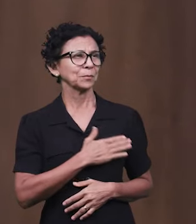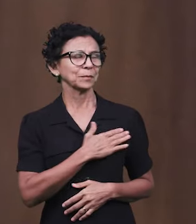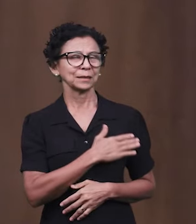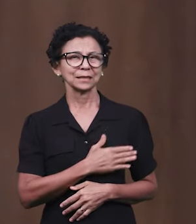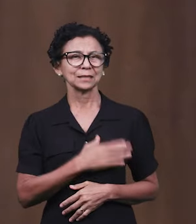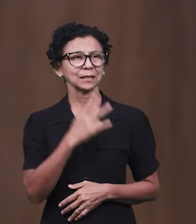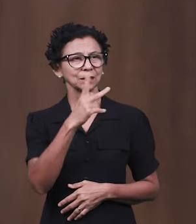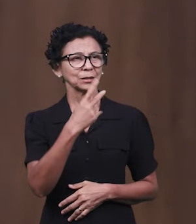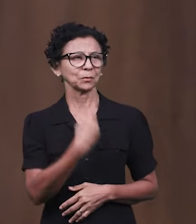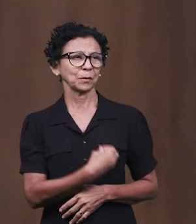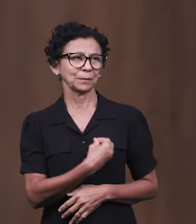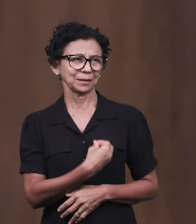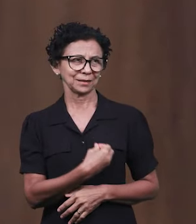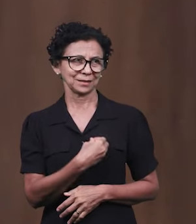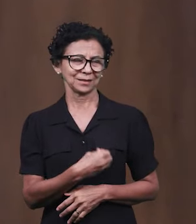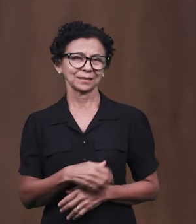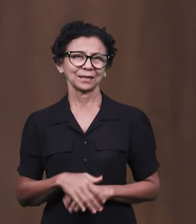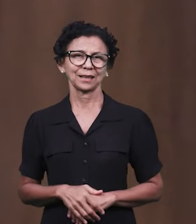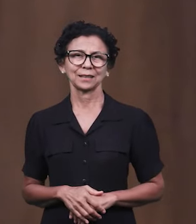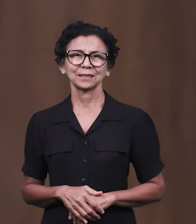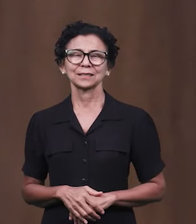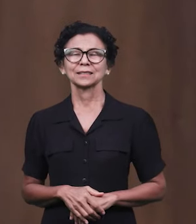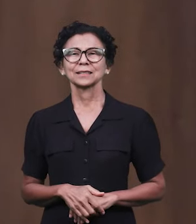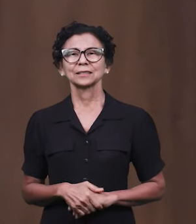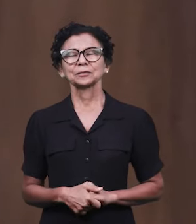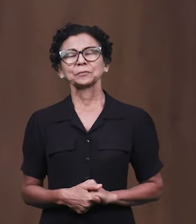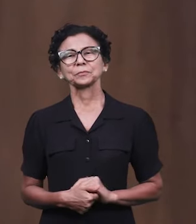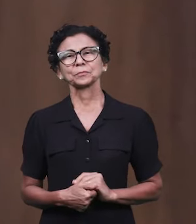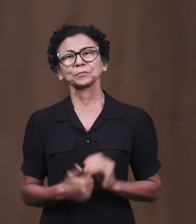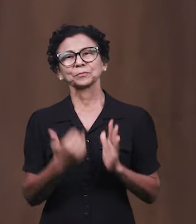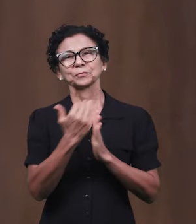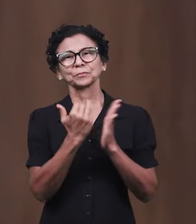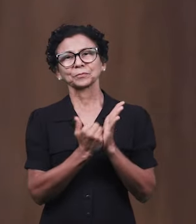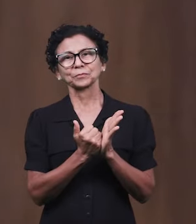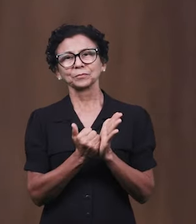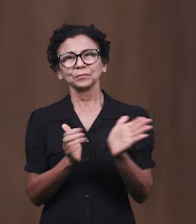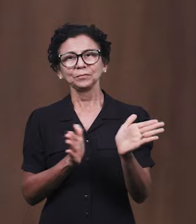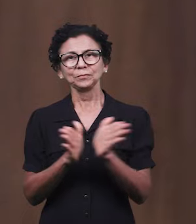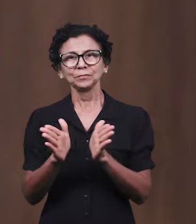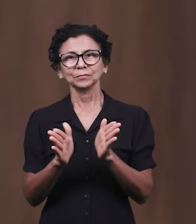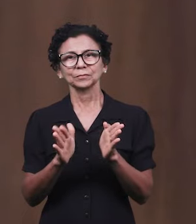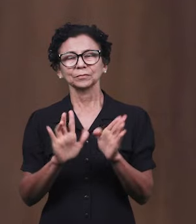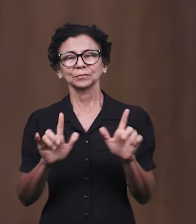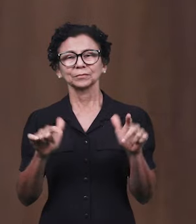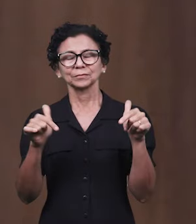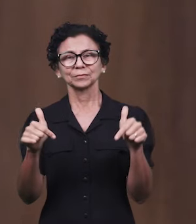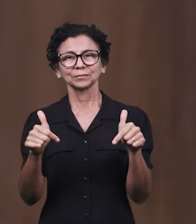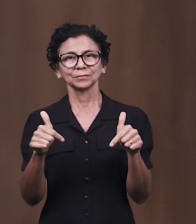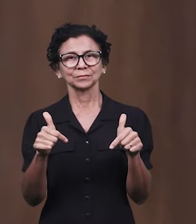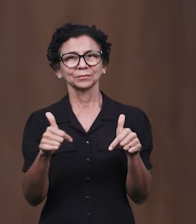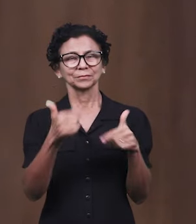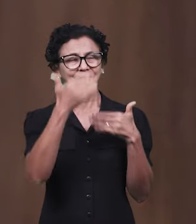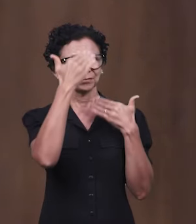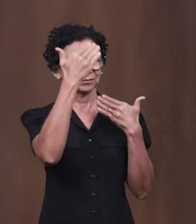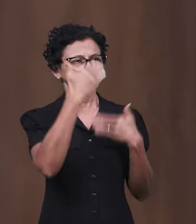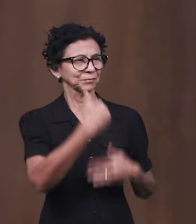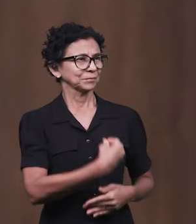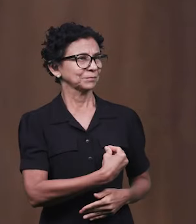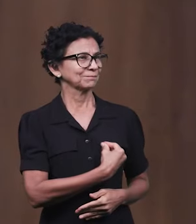aqui participando do programa Acessibilidade em Ação. Agradecemos por sua presença e nós aqui